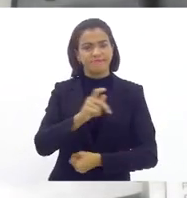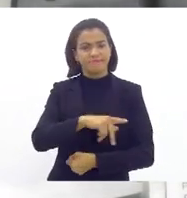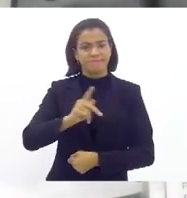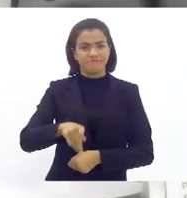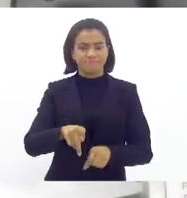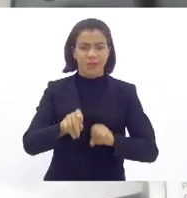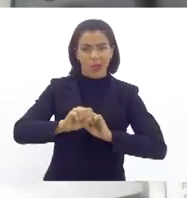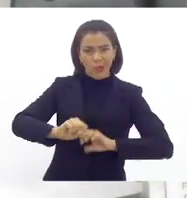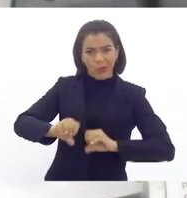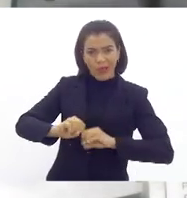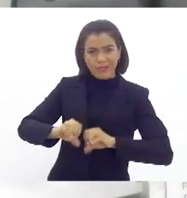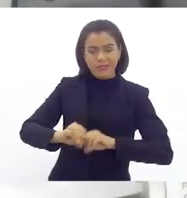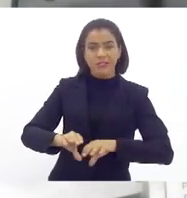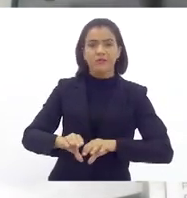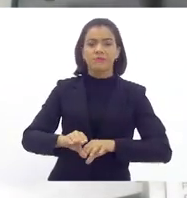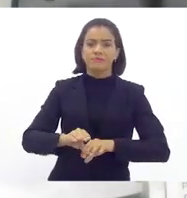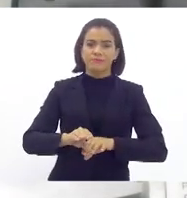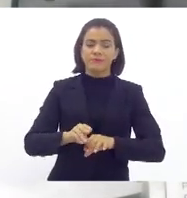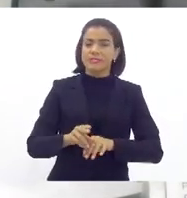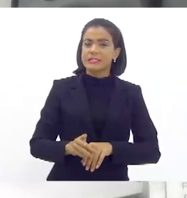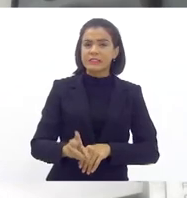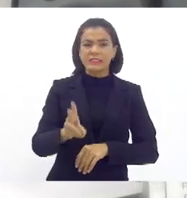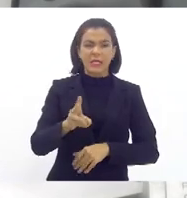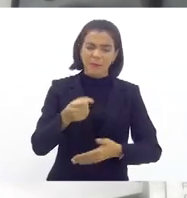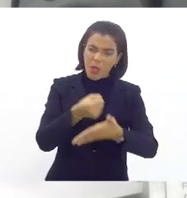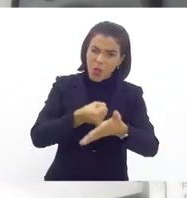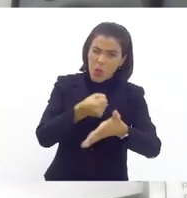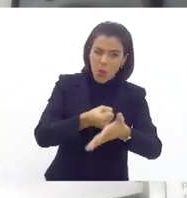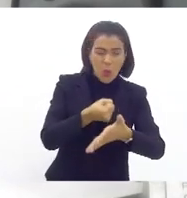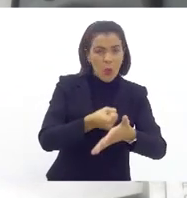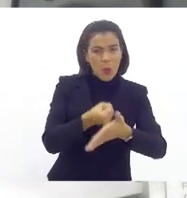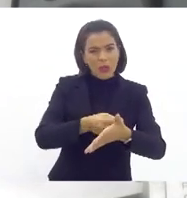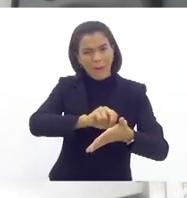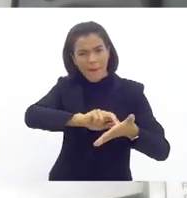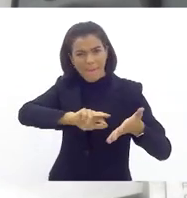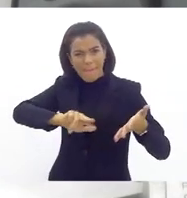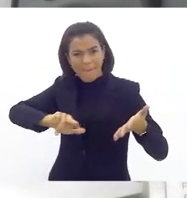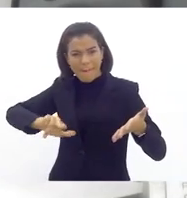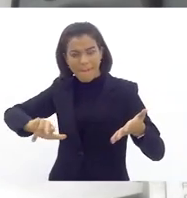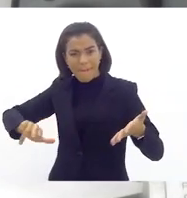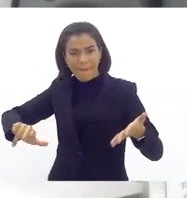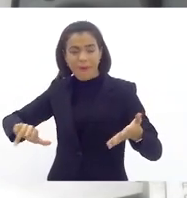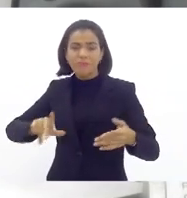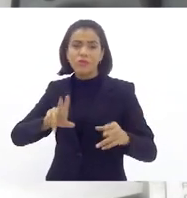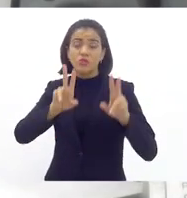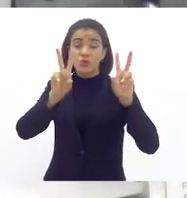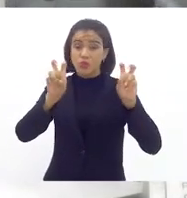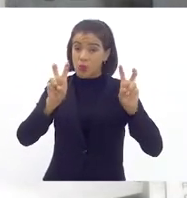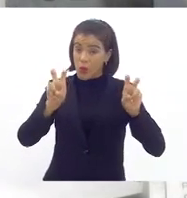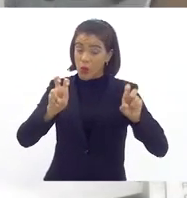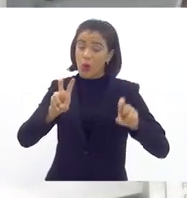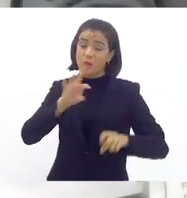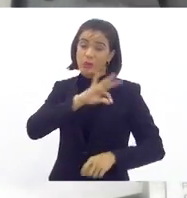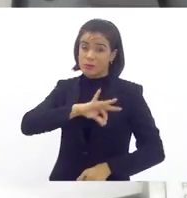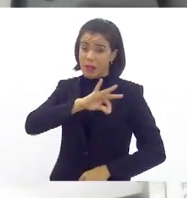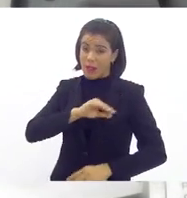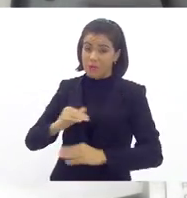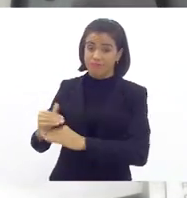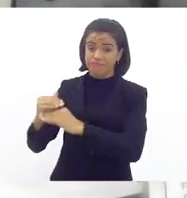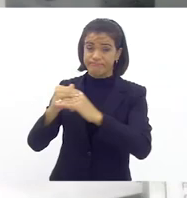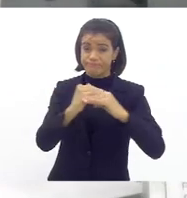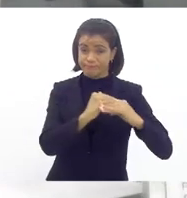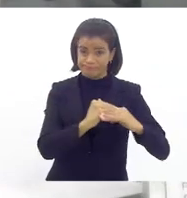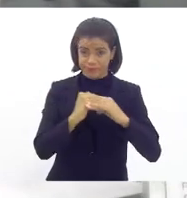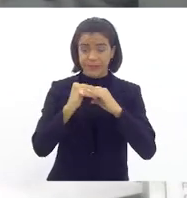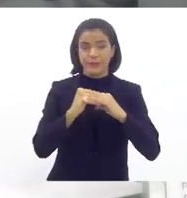A gente também está em várias outras lutas, além da questão do piso, que já foi demonstrado, a questão